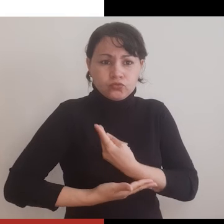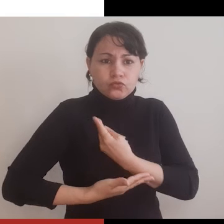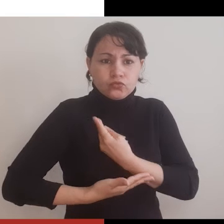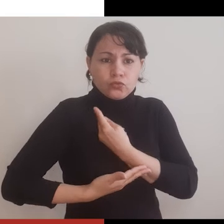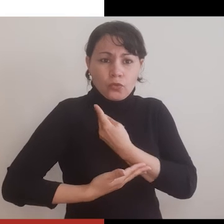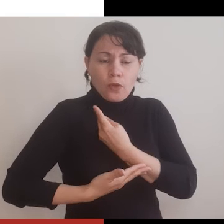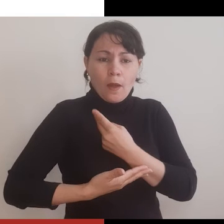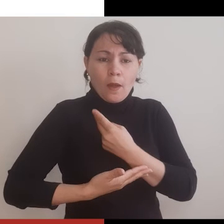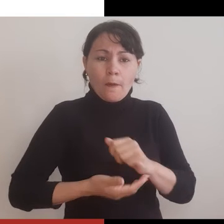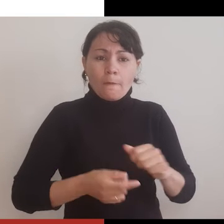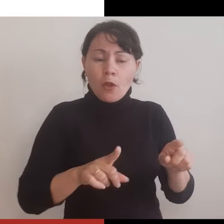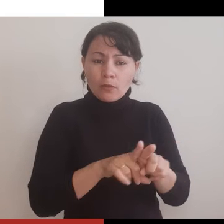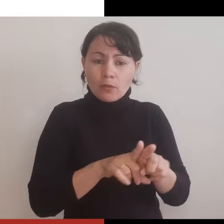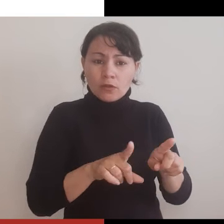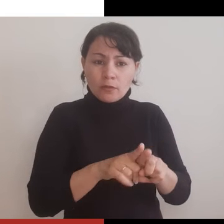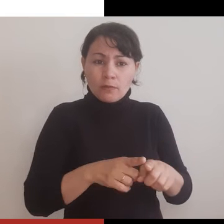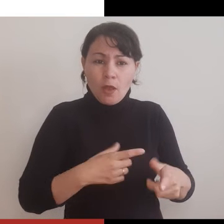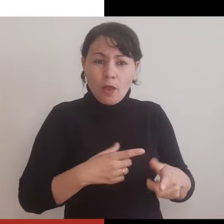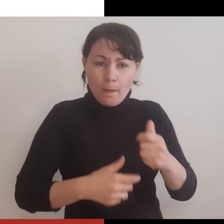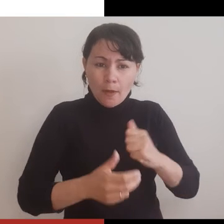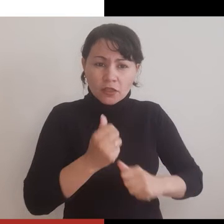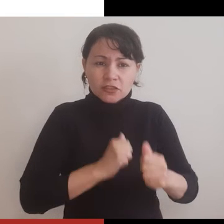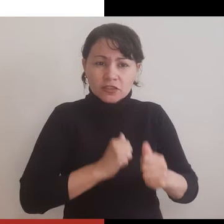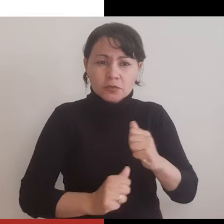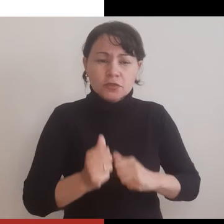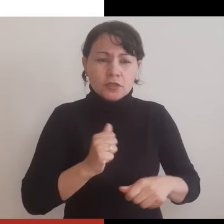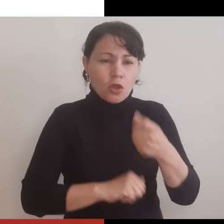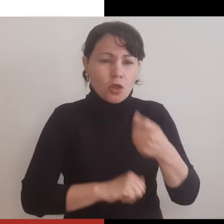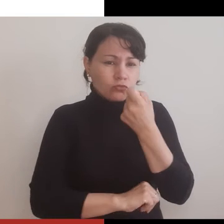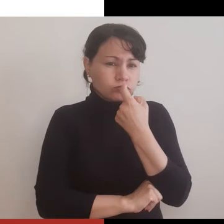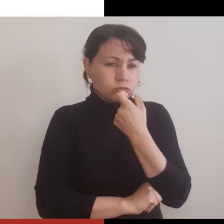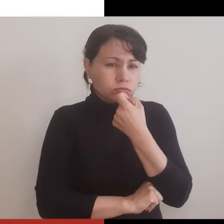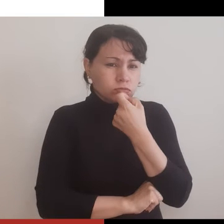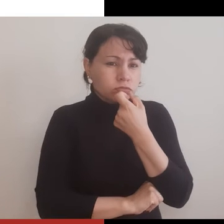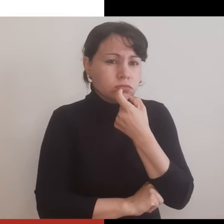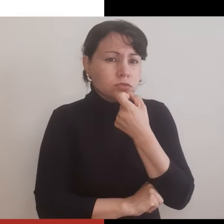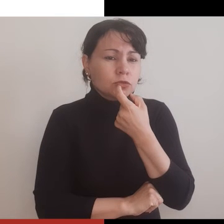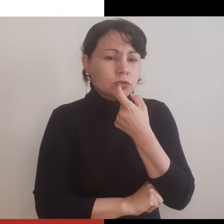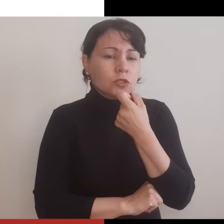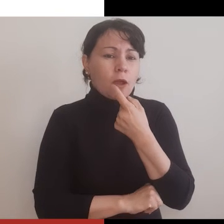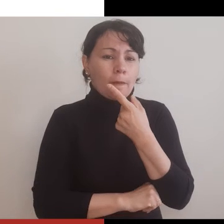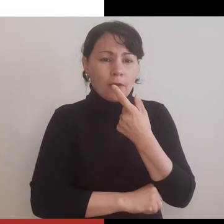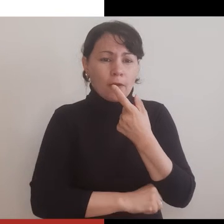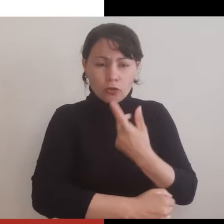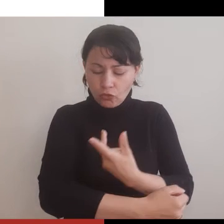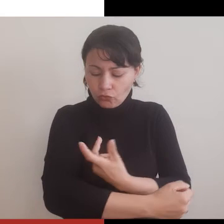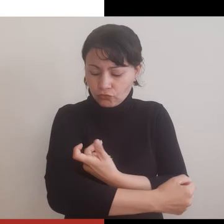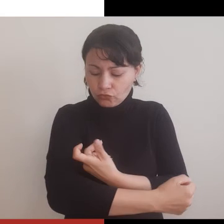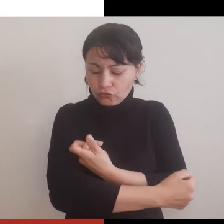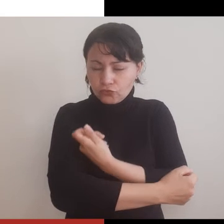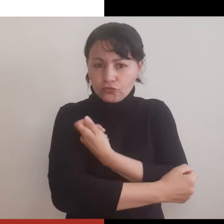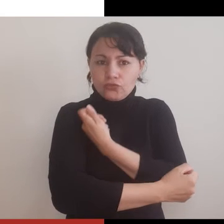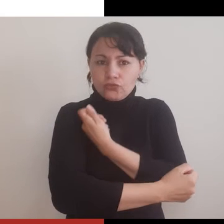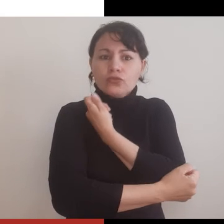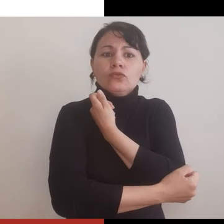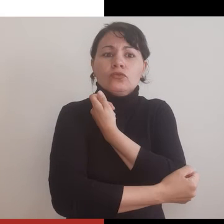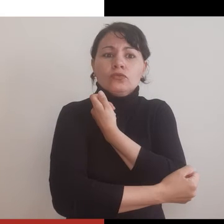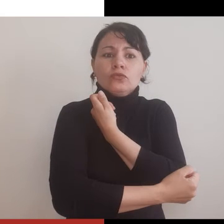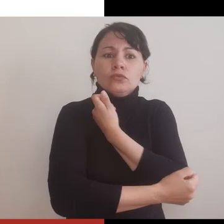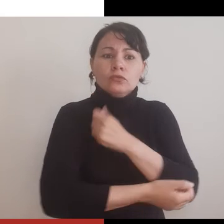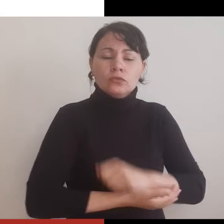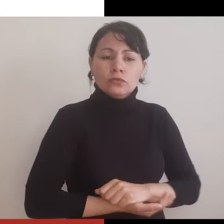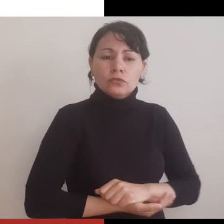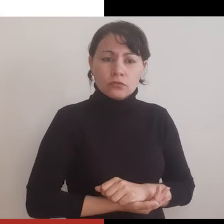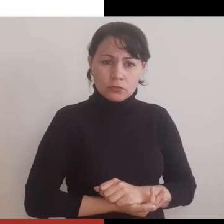pela administração das medicações de uma forma contínua.